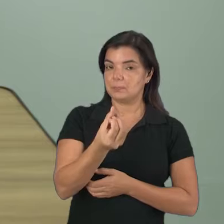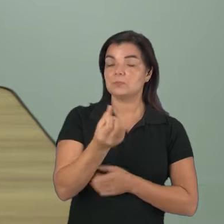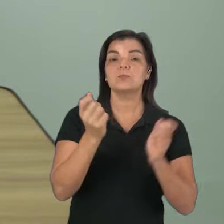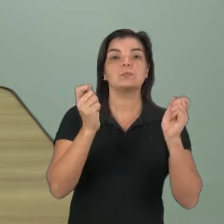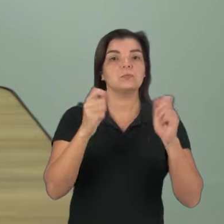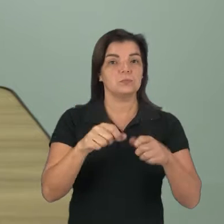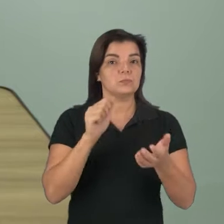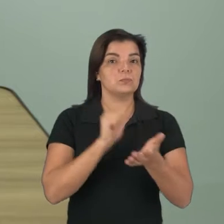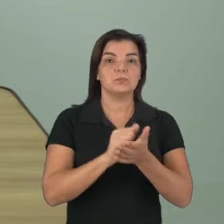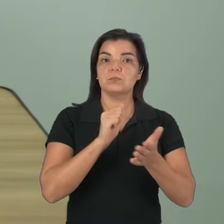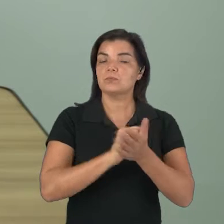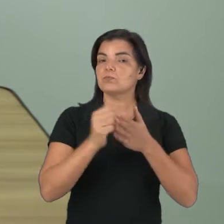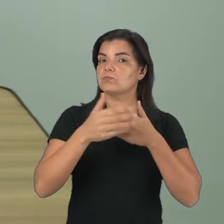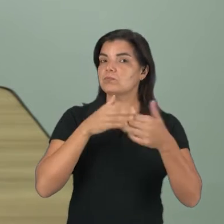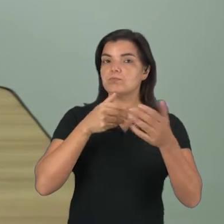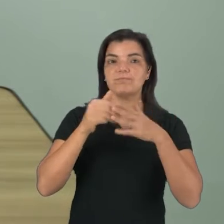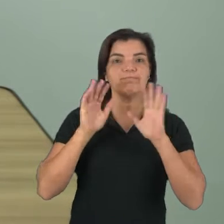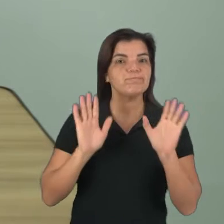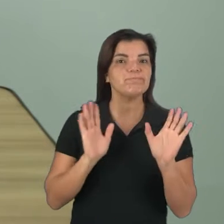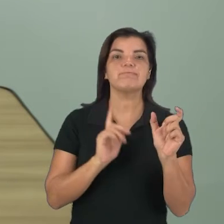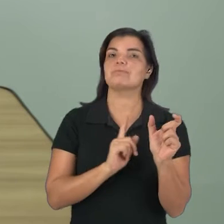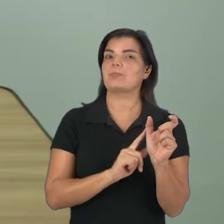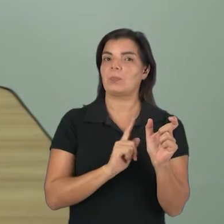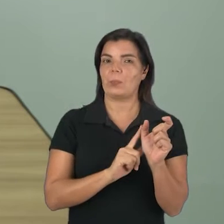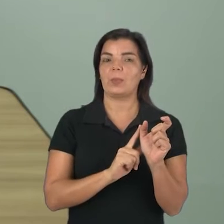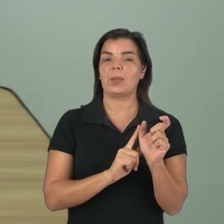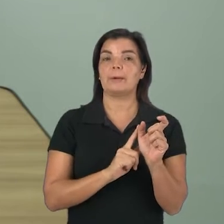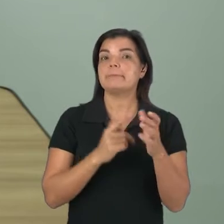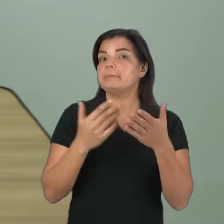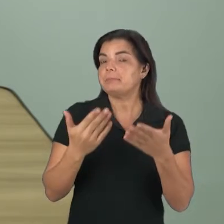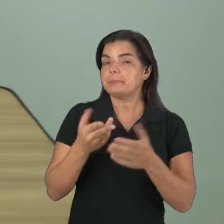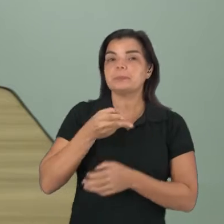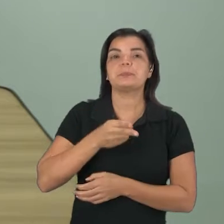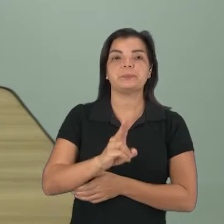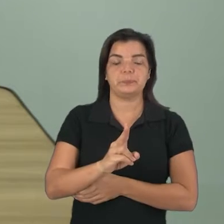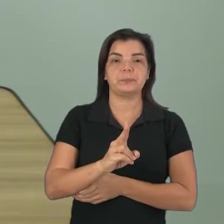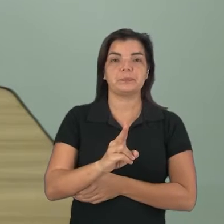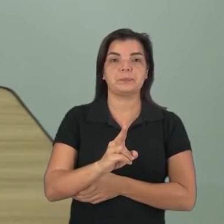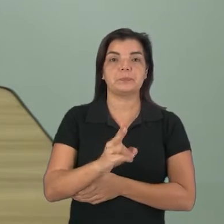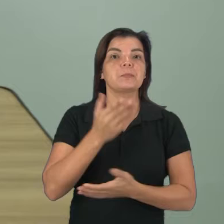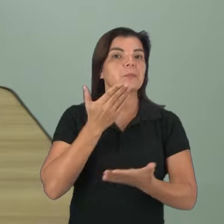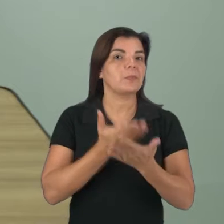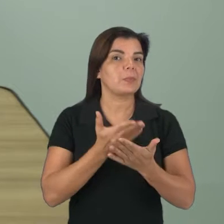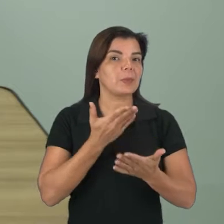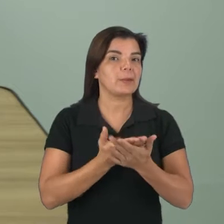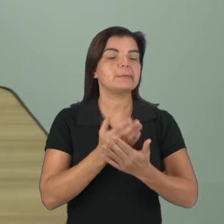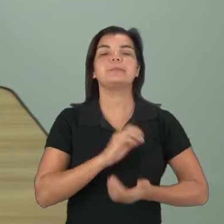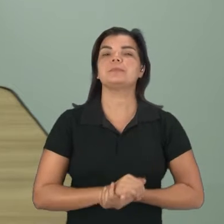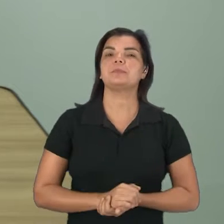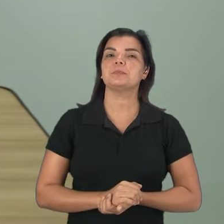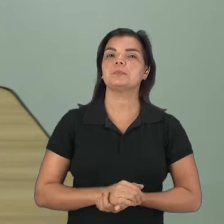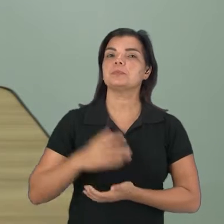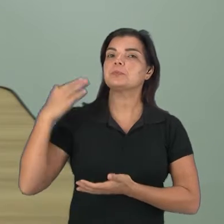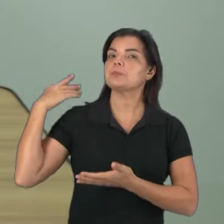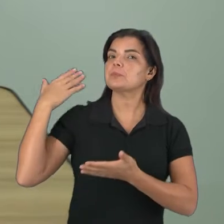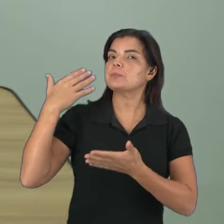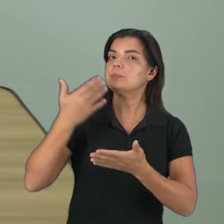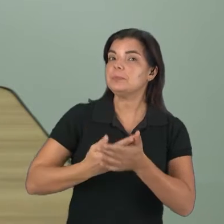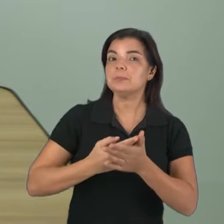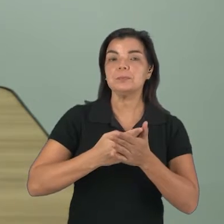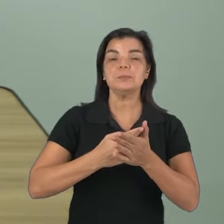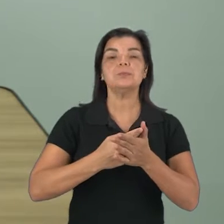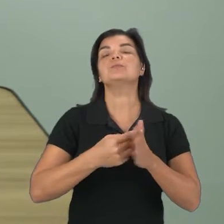nós podemos escrever quase que é a palavras Então vamos a continuidade à nossa aula vamos relembrar o nosso